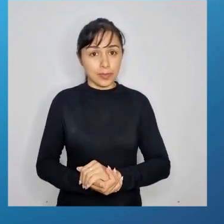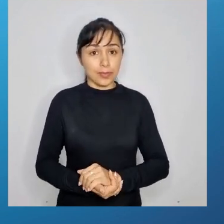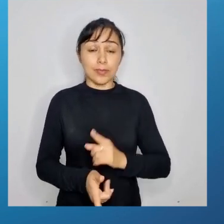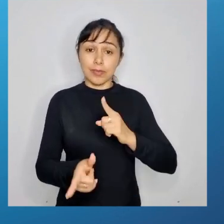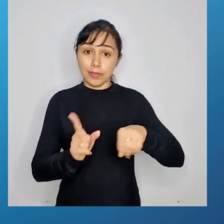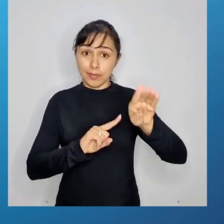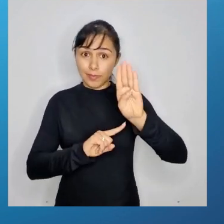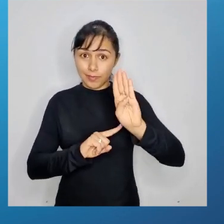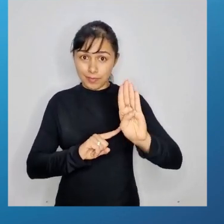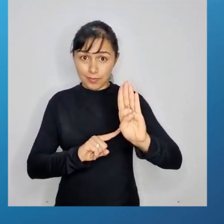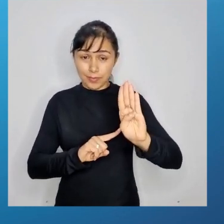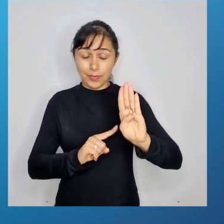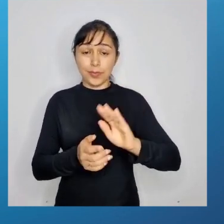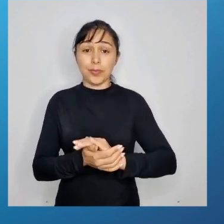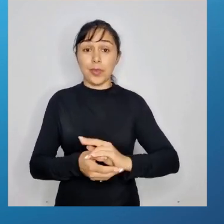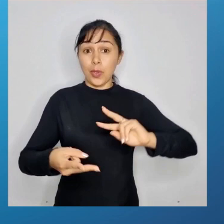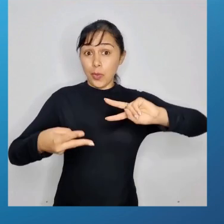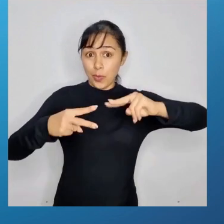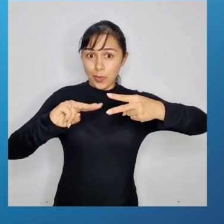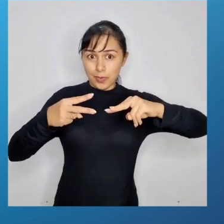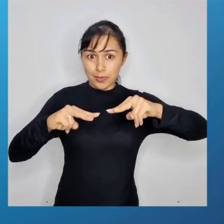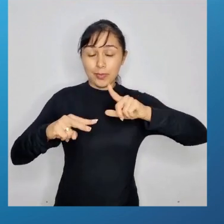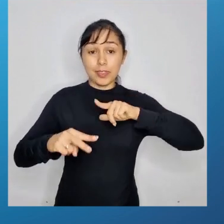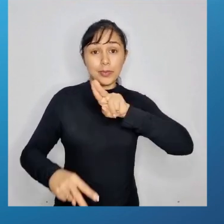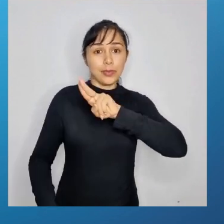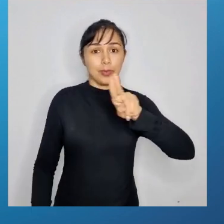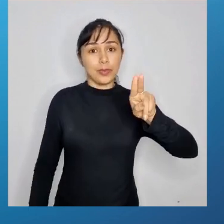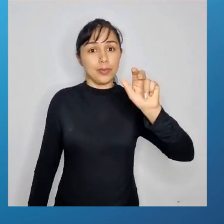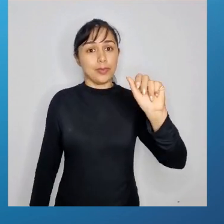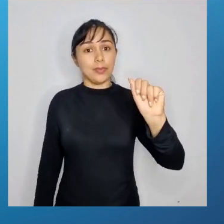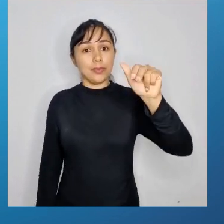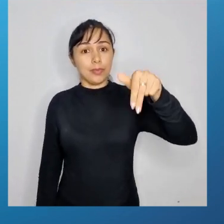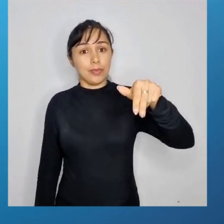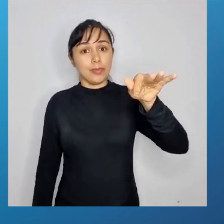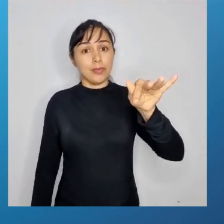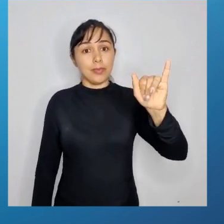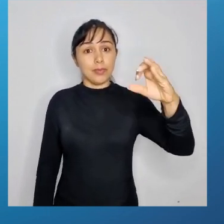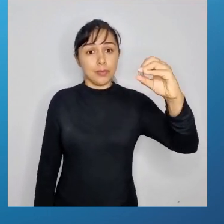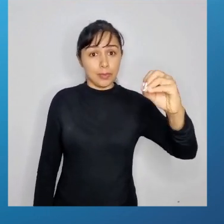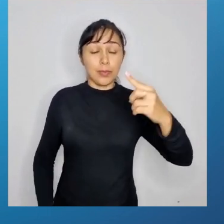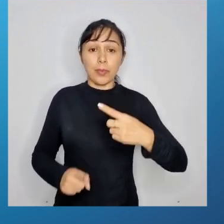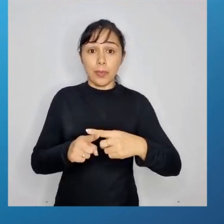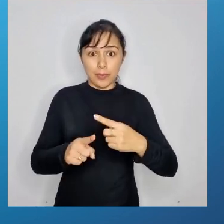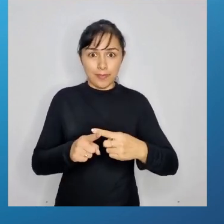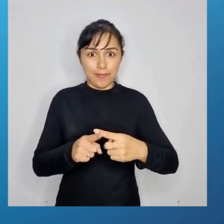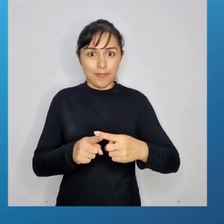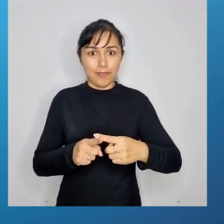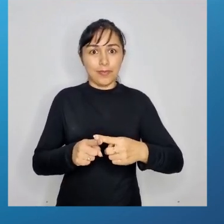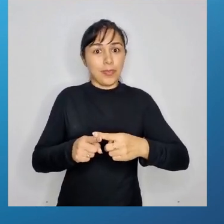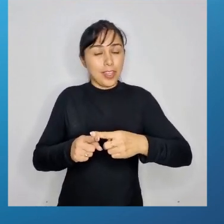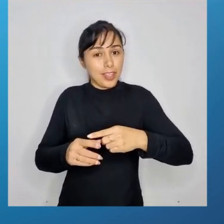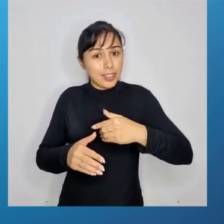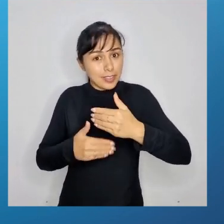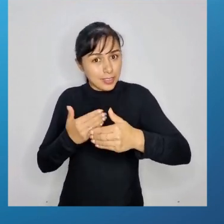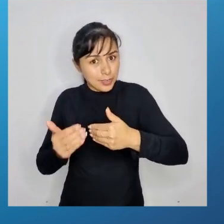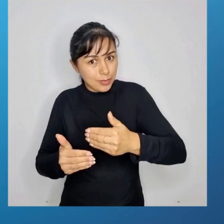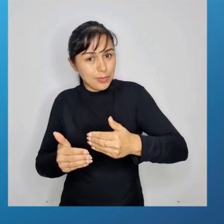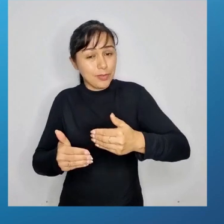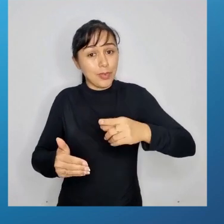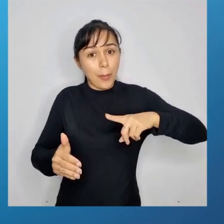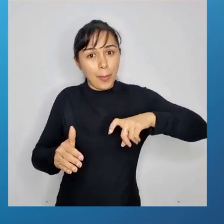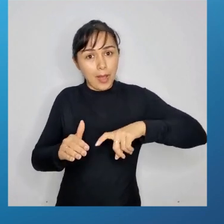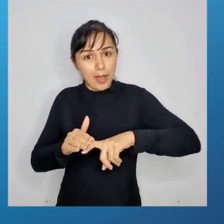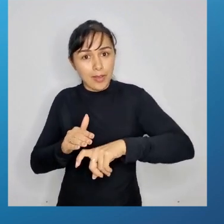B. Os anfíbios recebem esse nome porque o girino, larva, desenvolve na água, mas quando atinge a fase